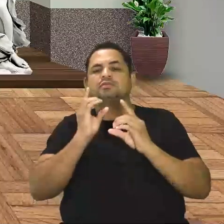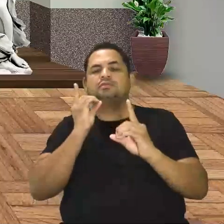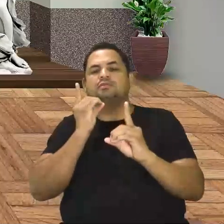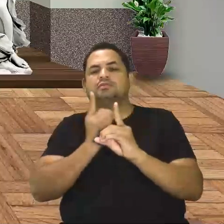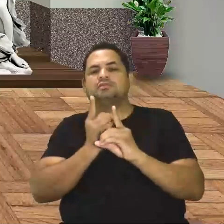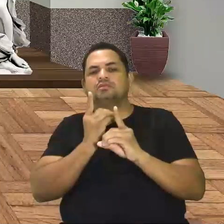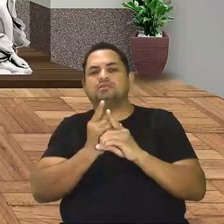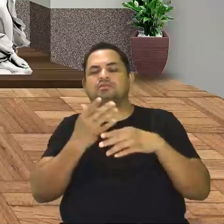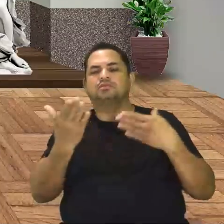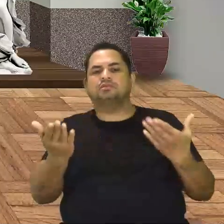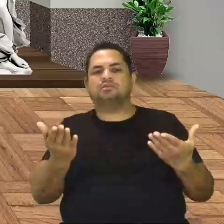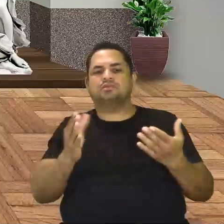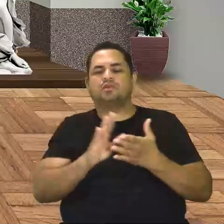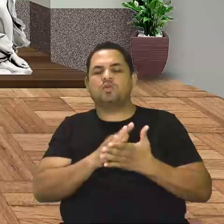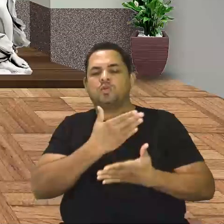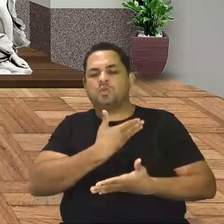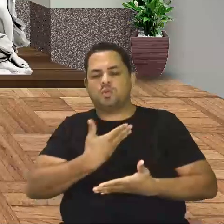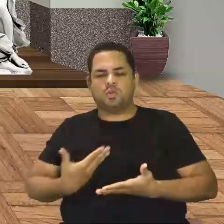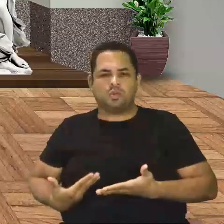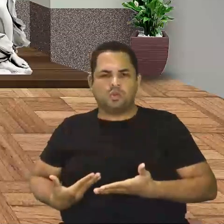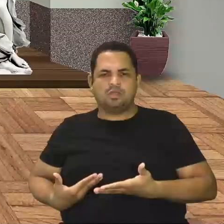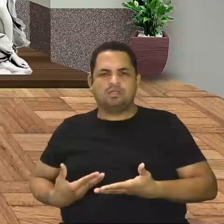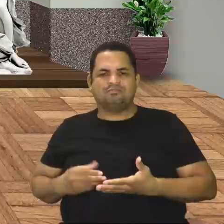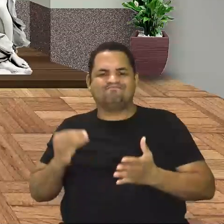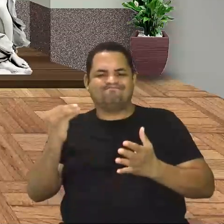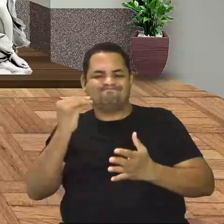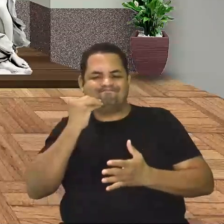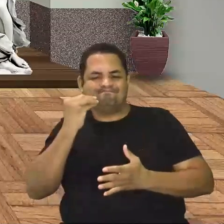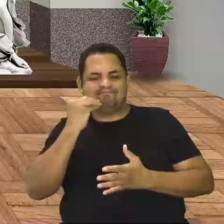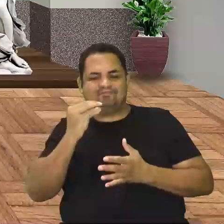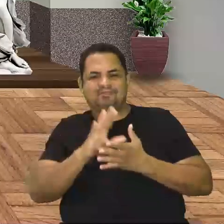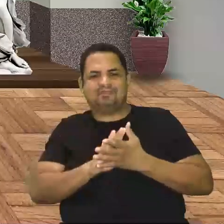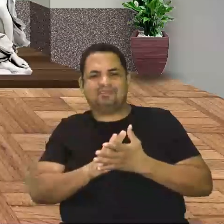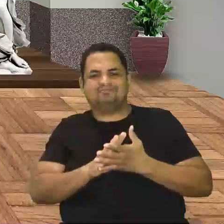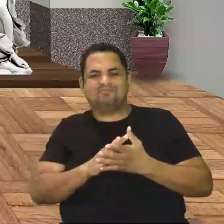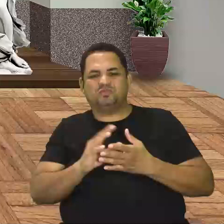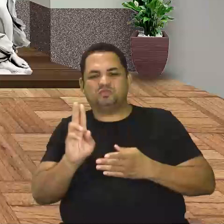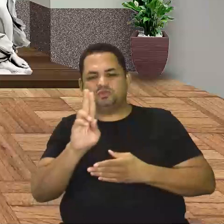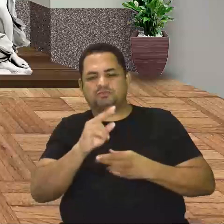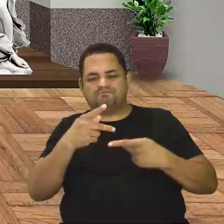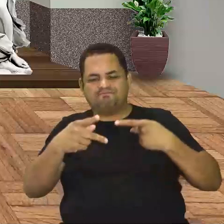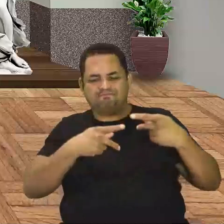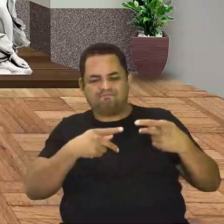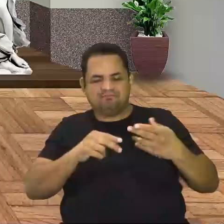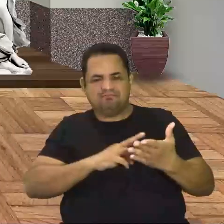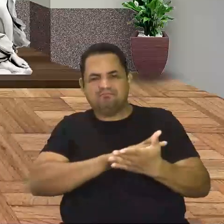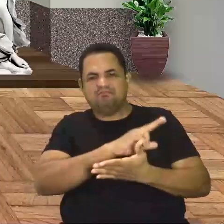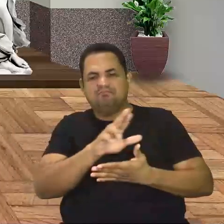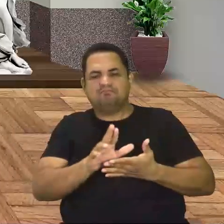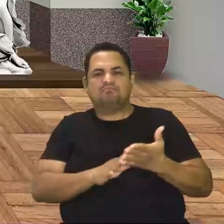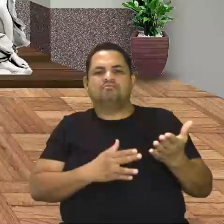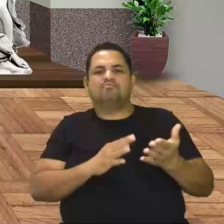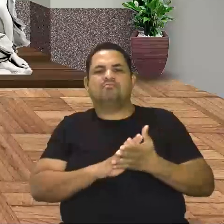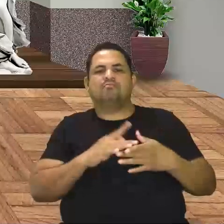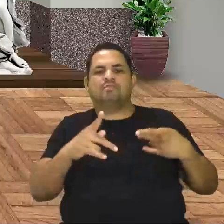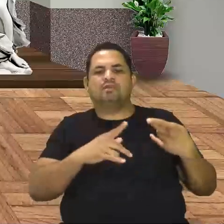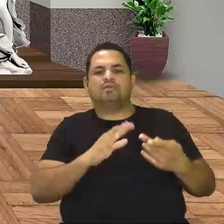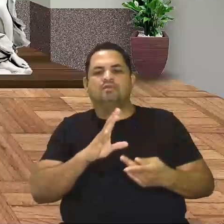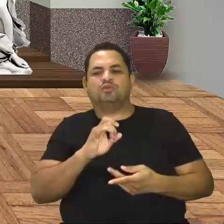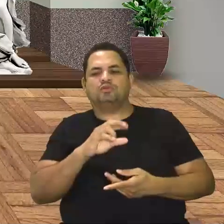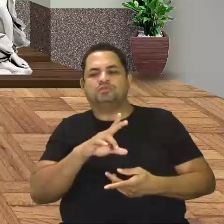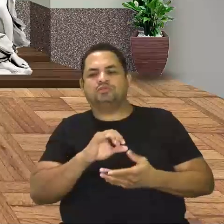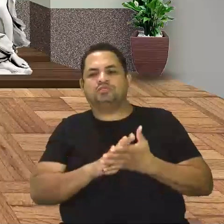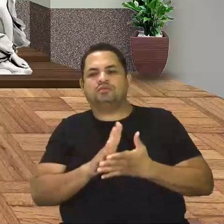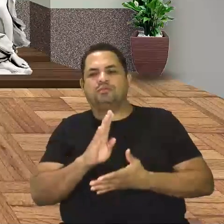depararmos com um governo que tenta, através de planos, plano cruzado,